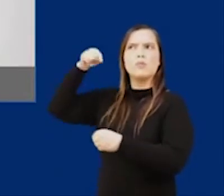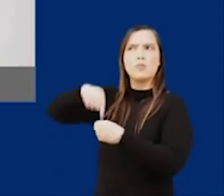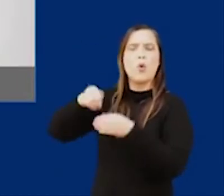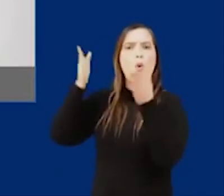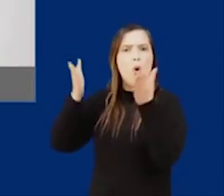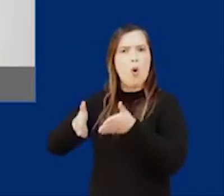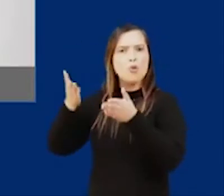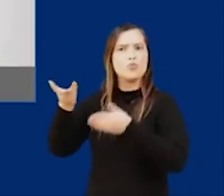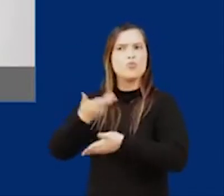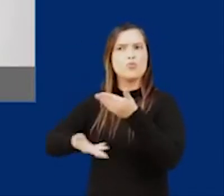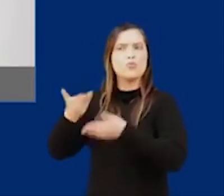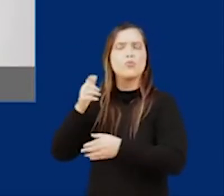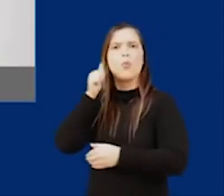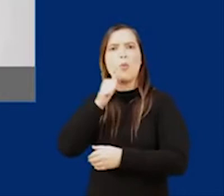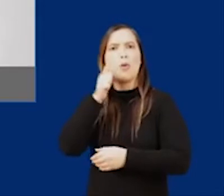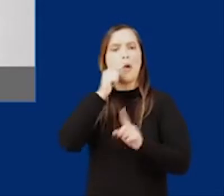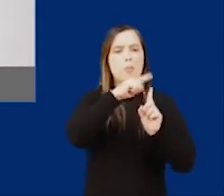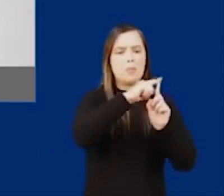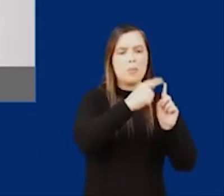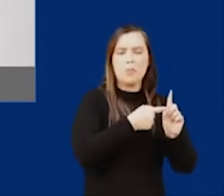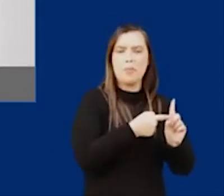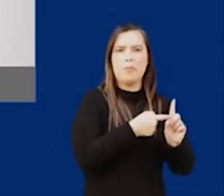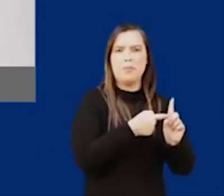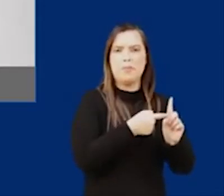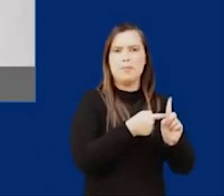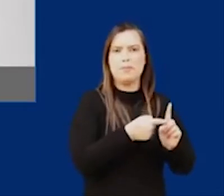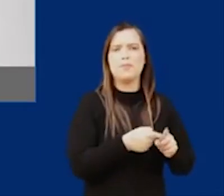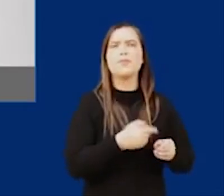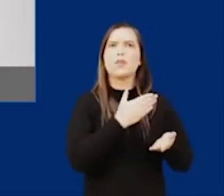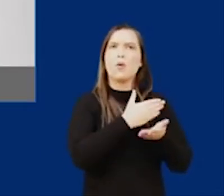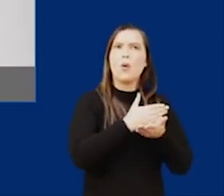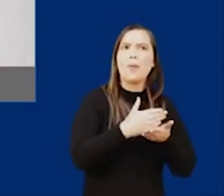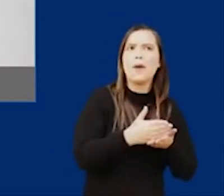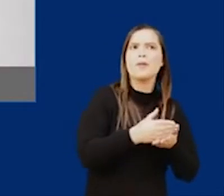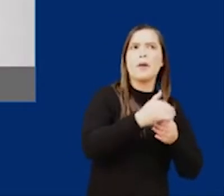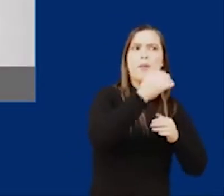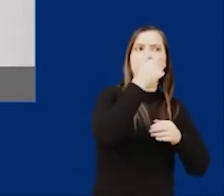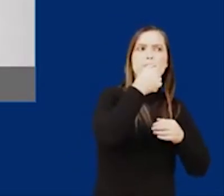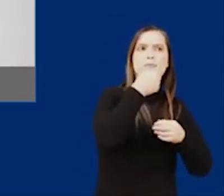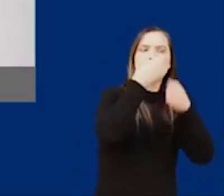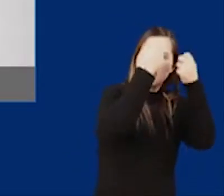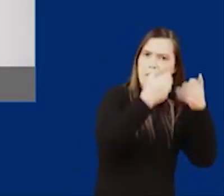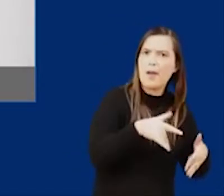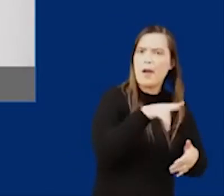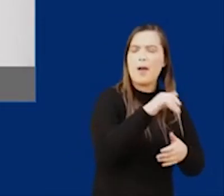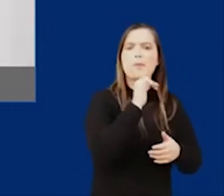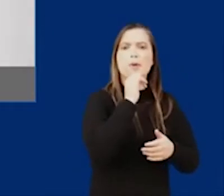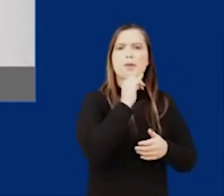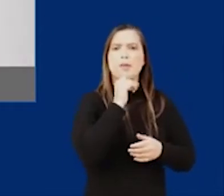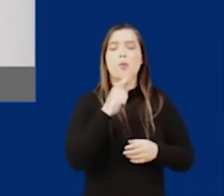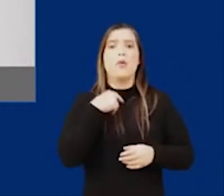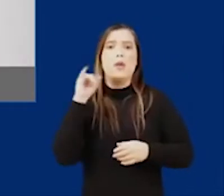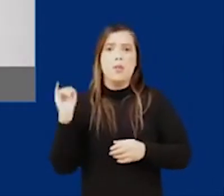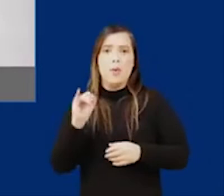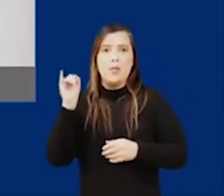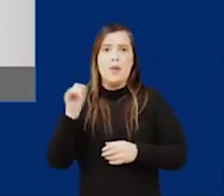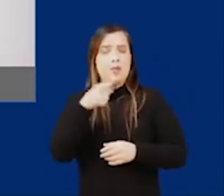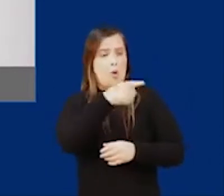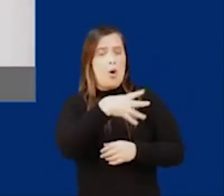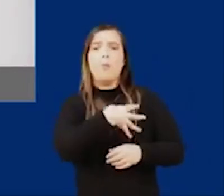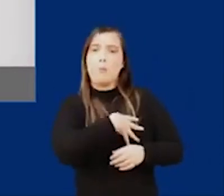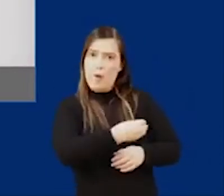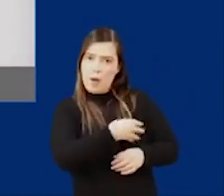enquanto mulheres que estão gestando? E aí a gente começa a contar para essa mulher que é importante saber se ela mamou, é